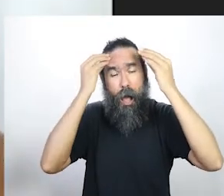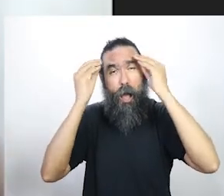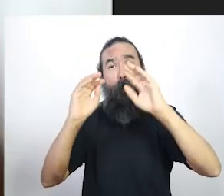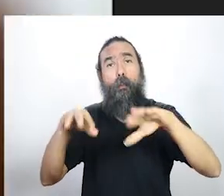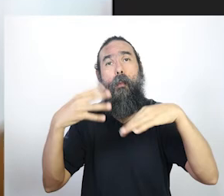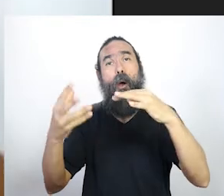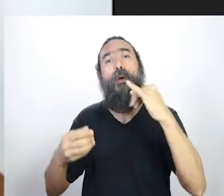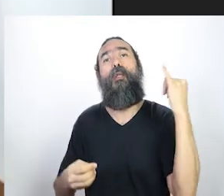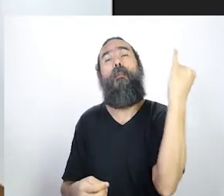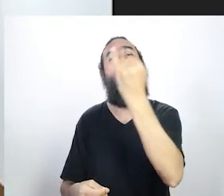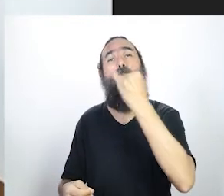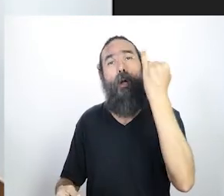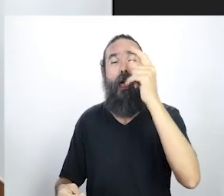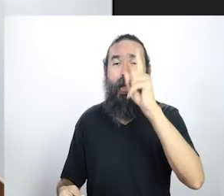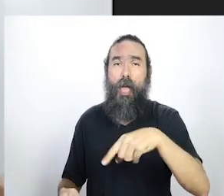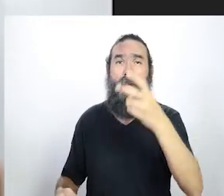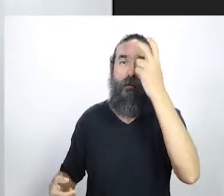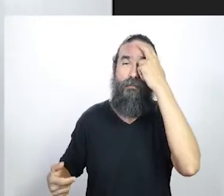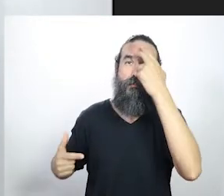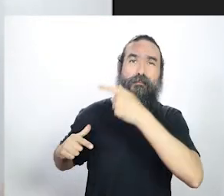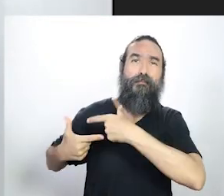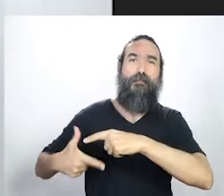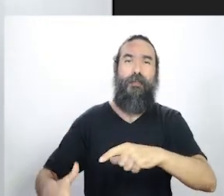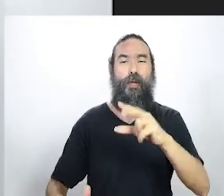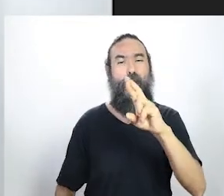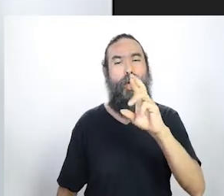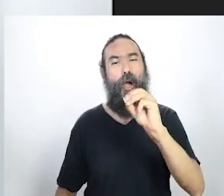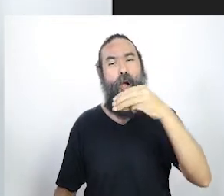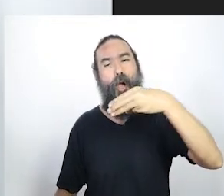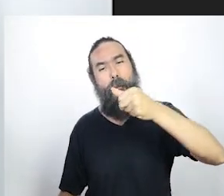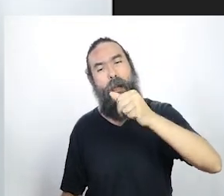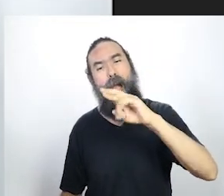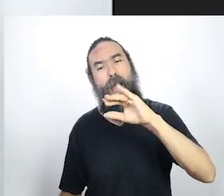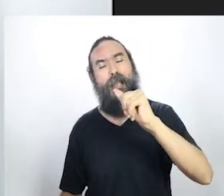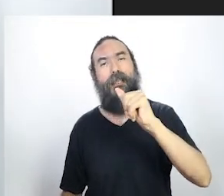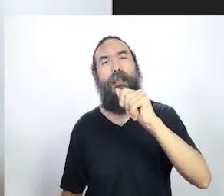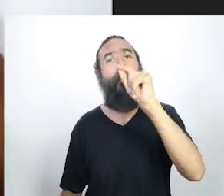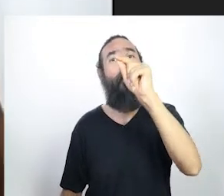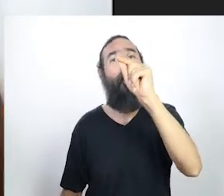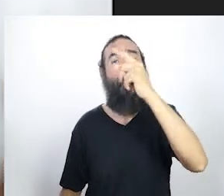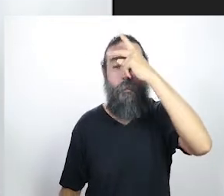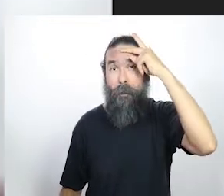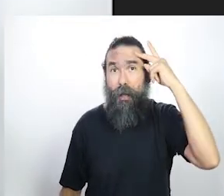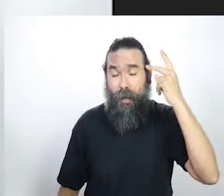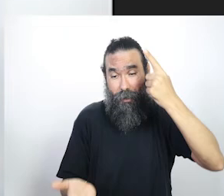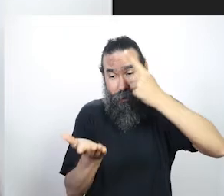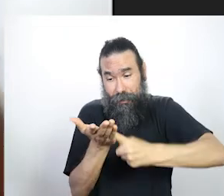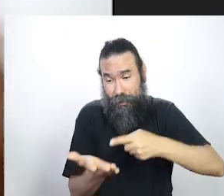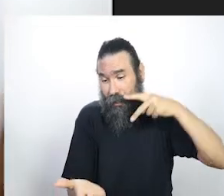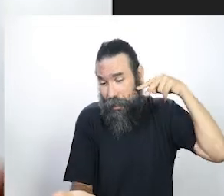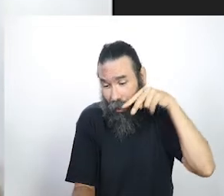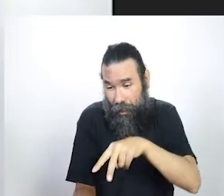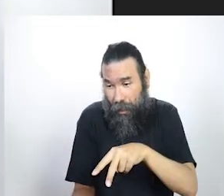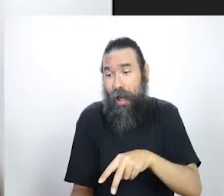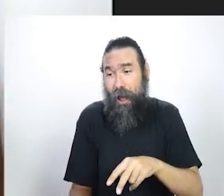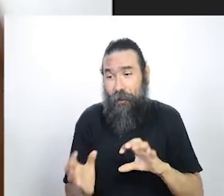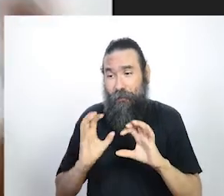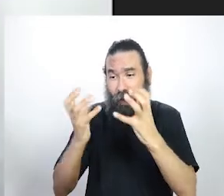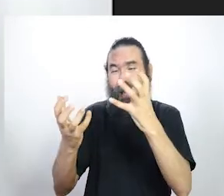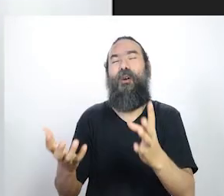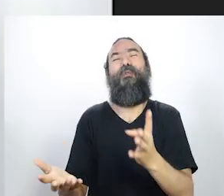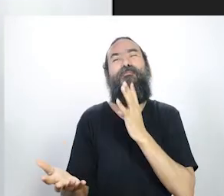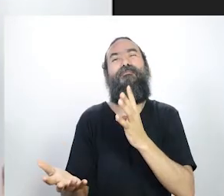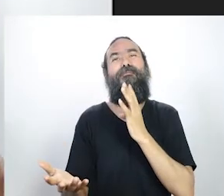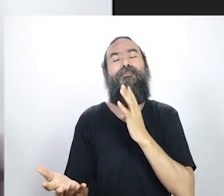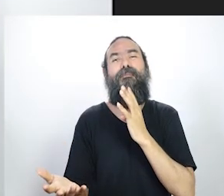Quem reconhece, quem participa dessas romarias sabe como é que é. Só que no contexto cultural, no contexto patrimonial, é